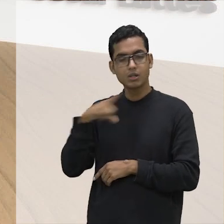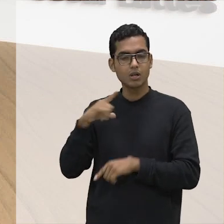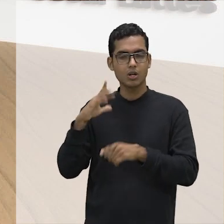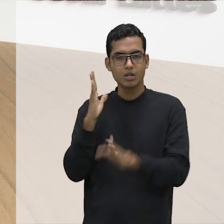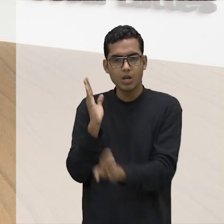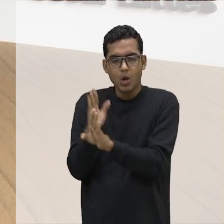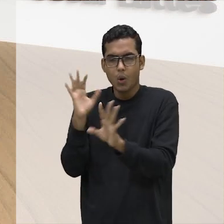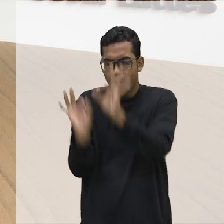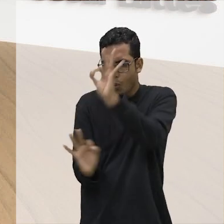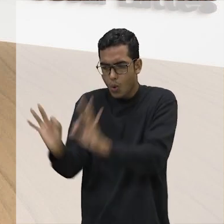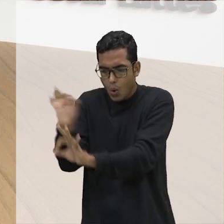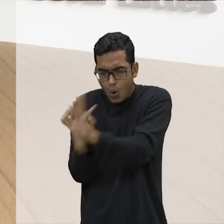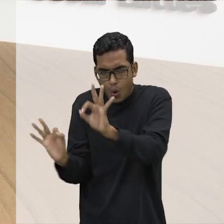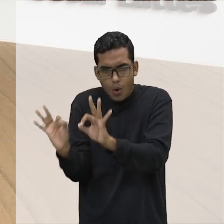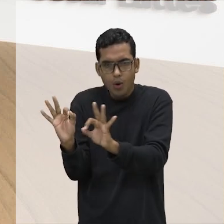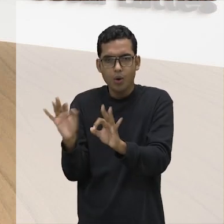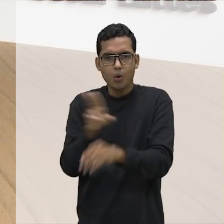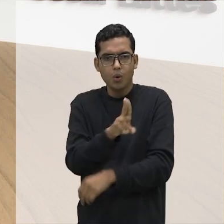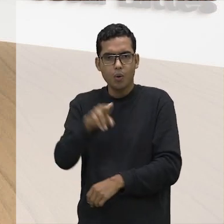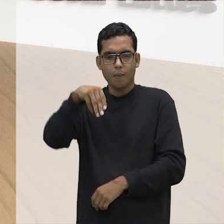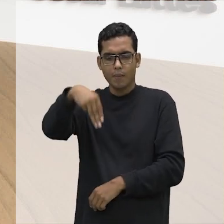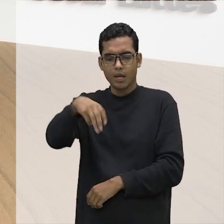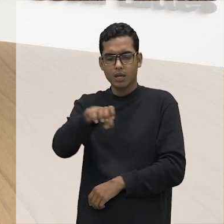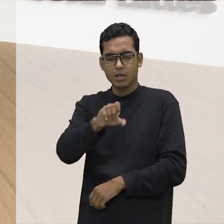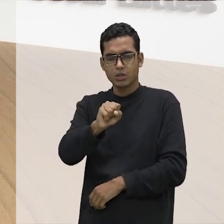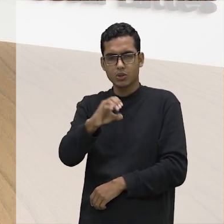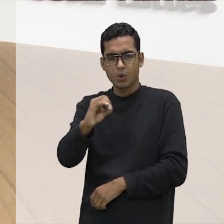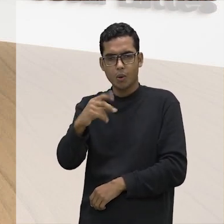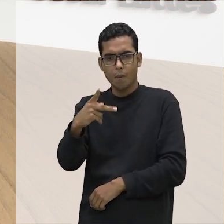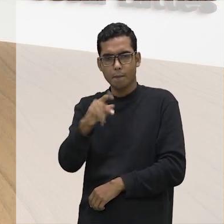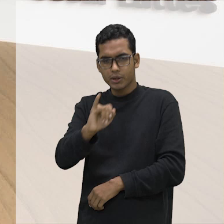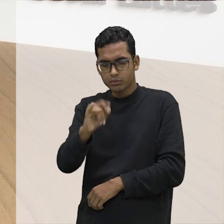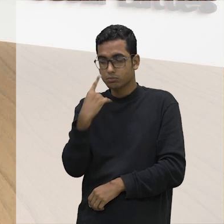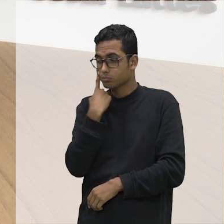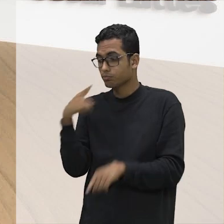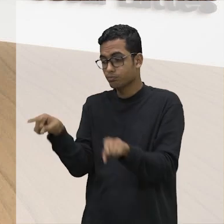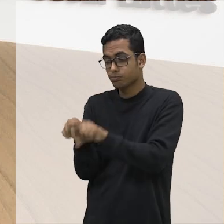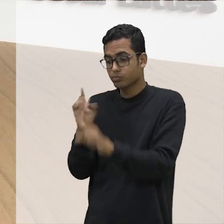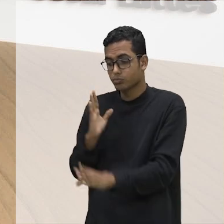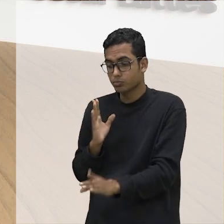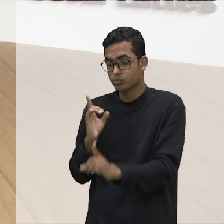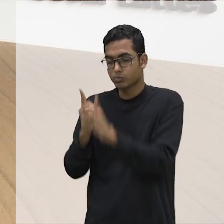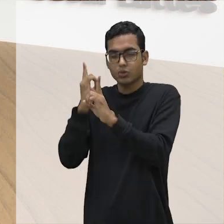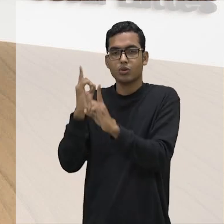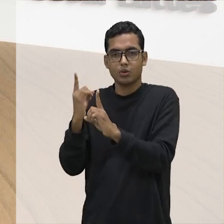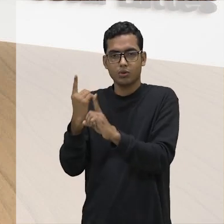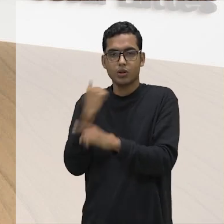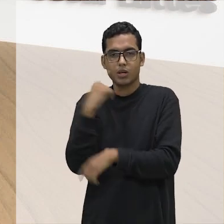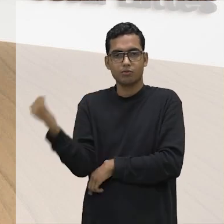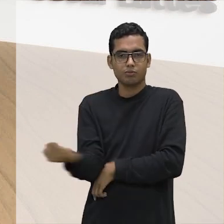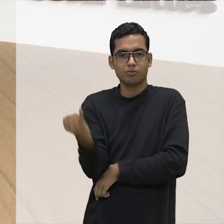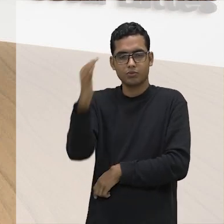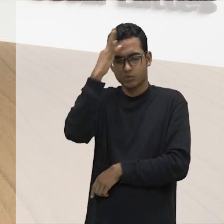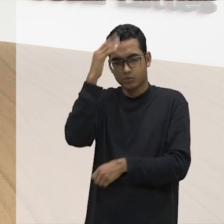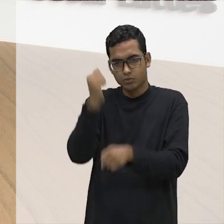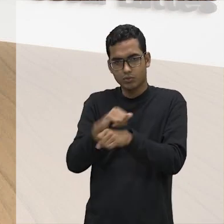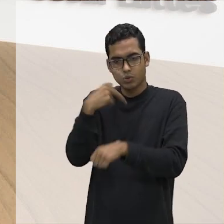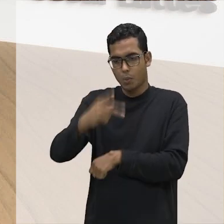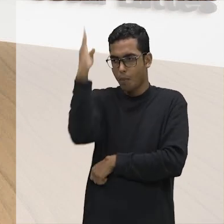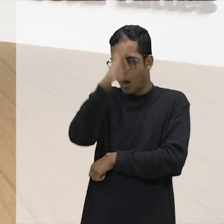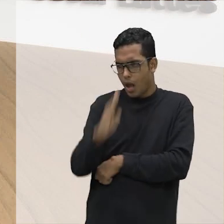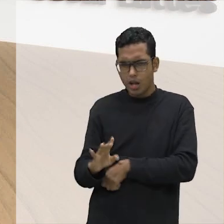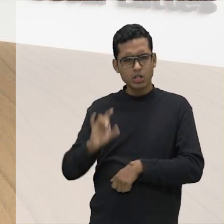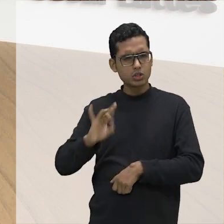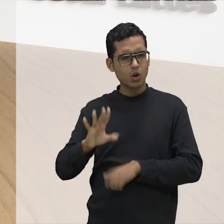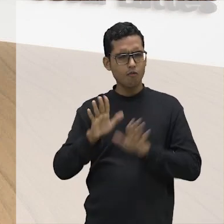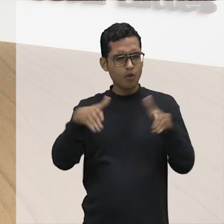partículas ali, chamada de meson pi, tá certo? César Lattes também é um importante físico brasileiro. Mas, professor, você só está